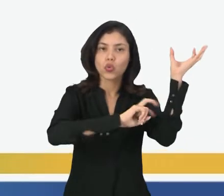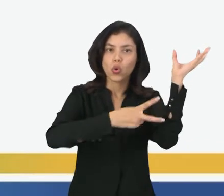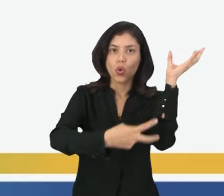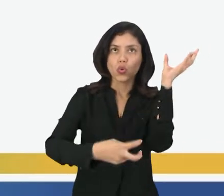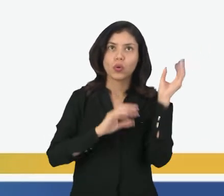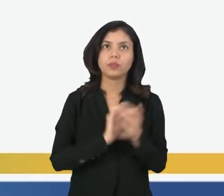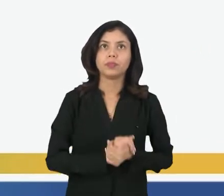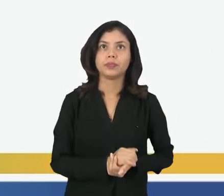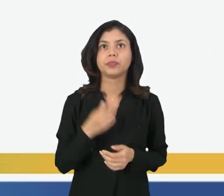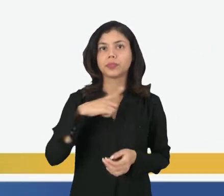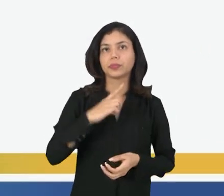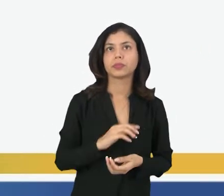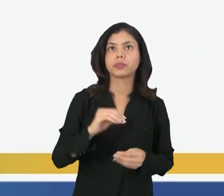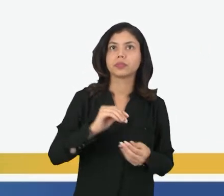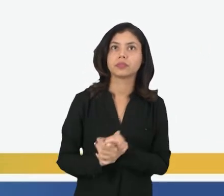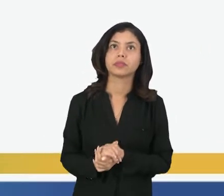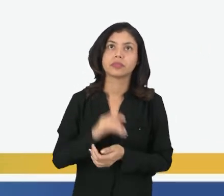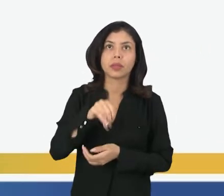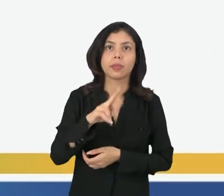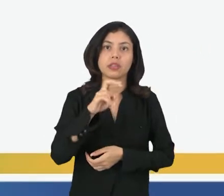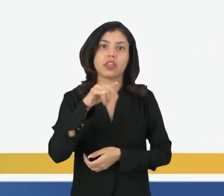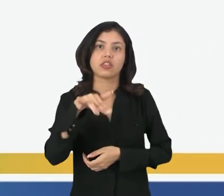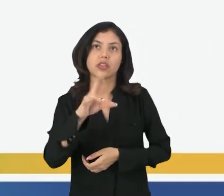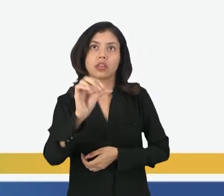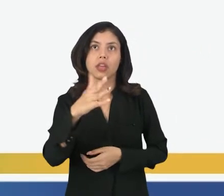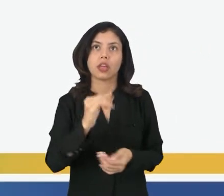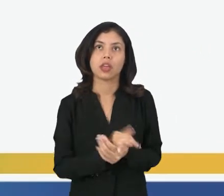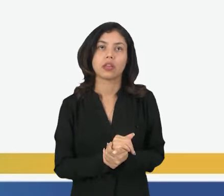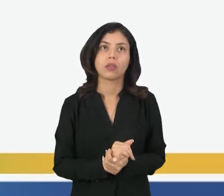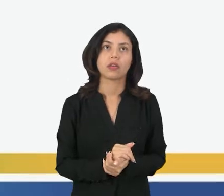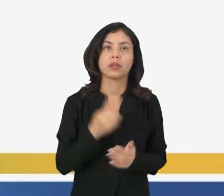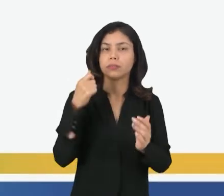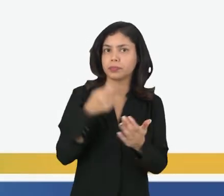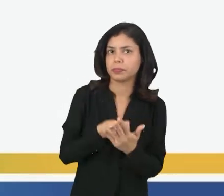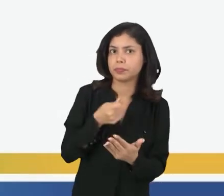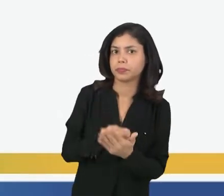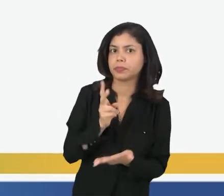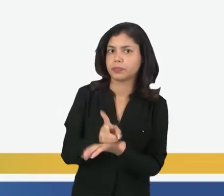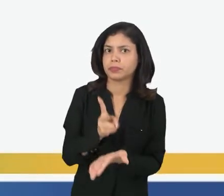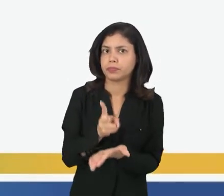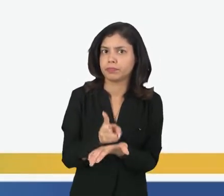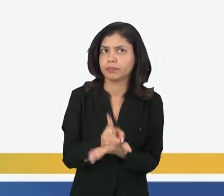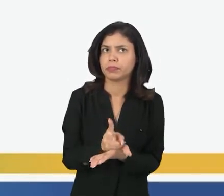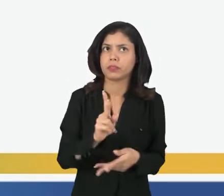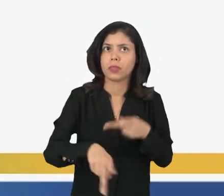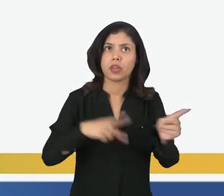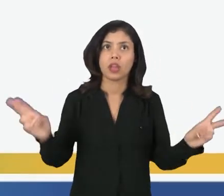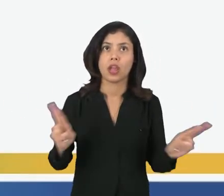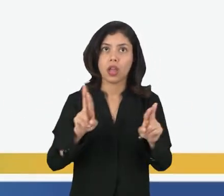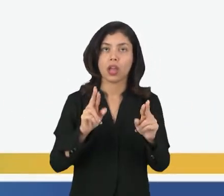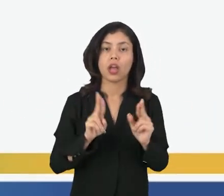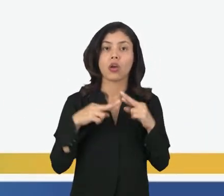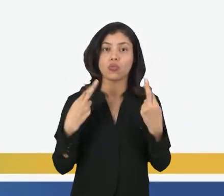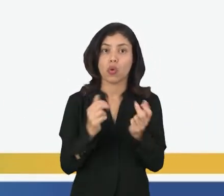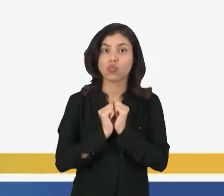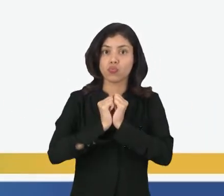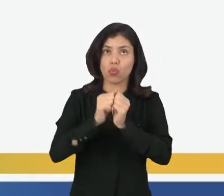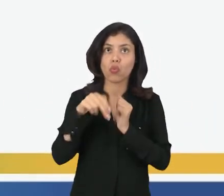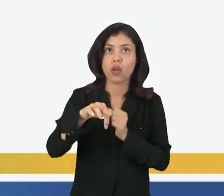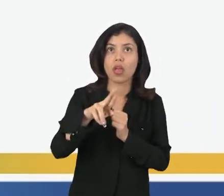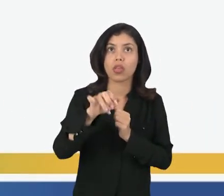da borracha, ocorreu uma miscigenação intensa da população, ou seja, a união entre